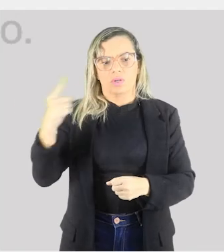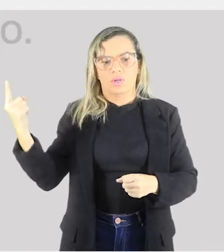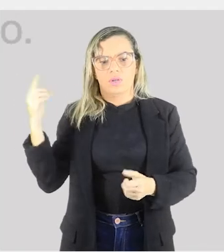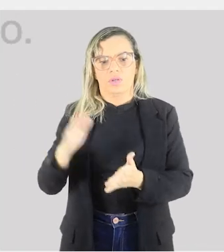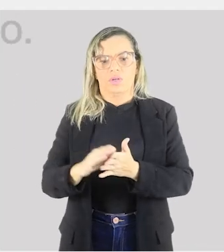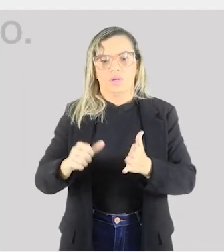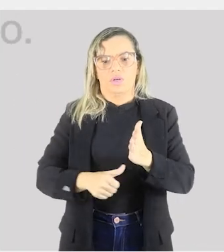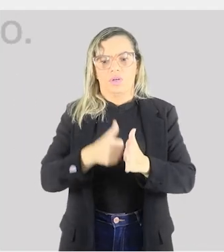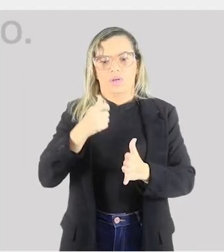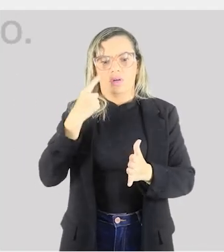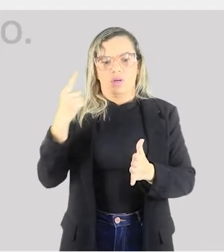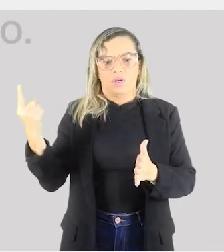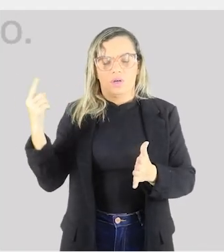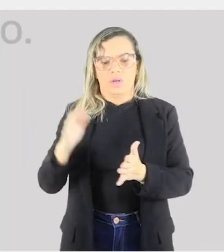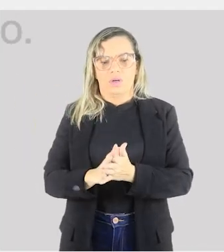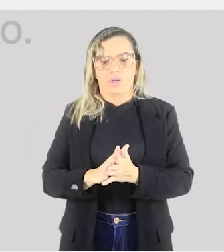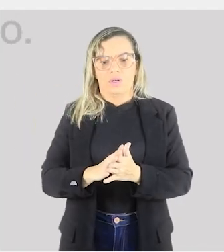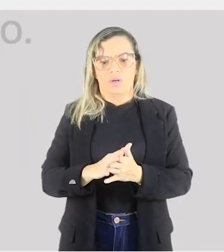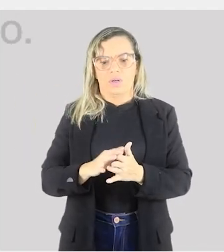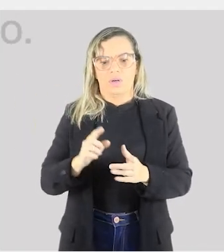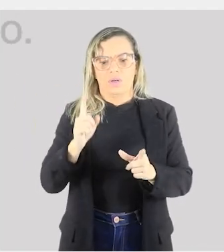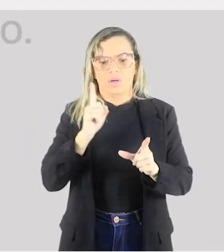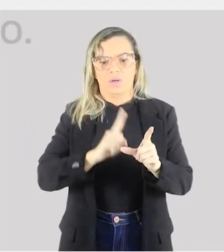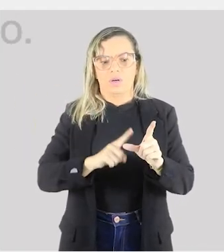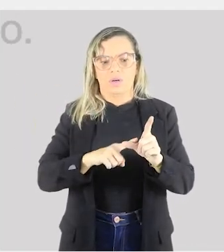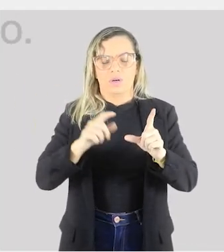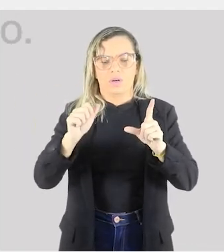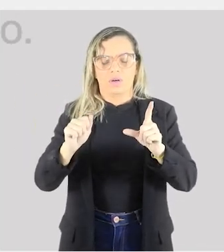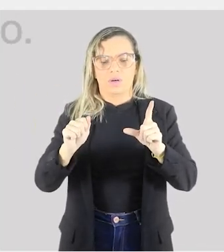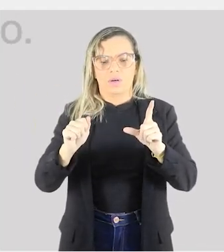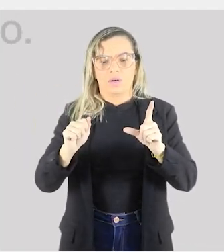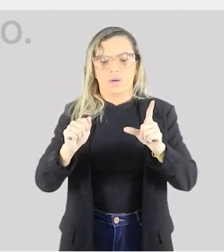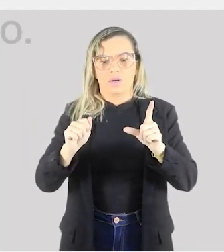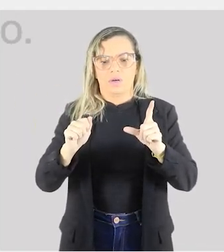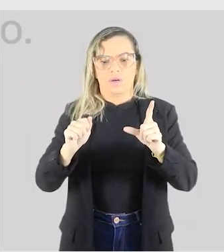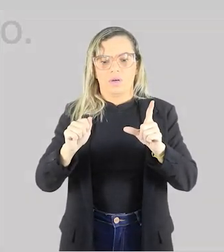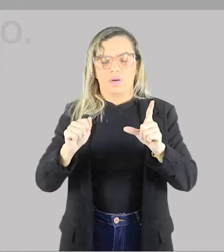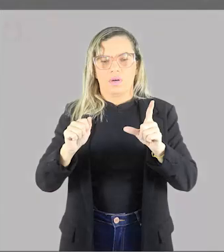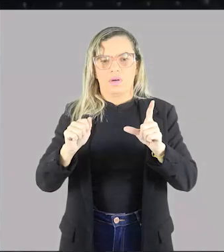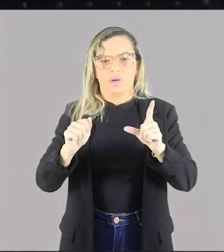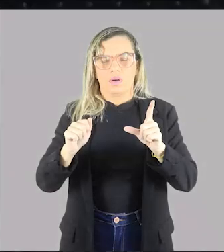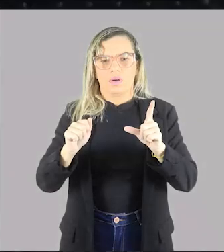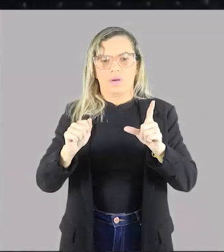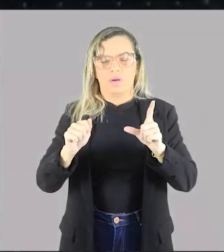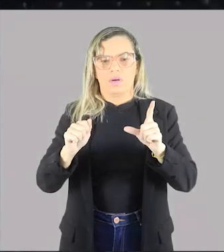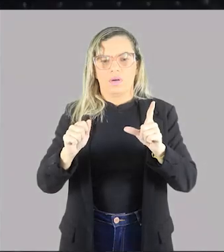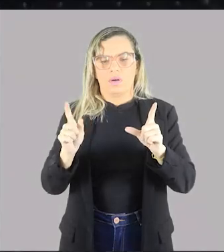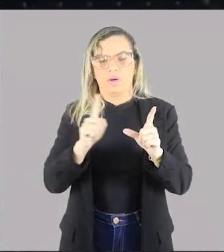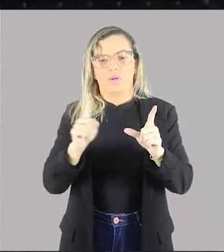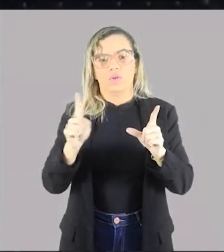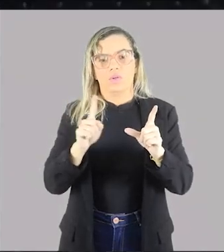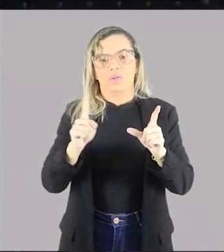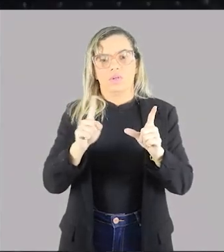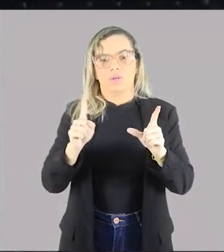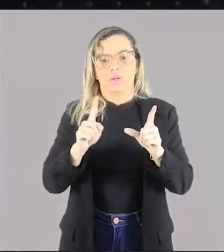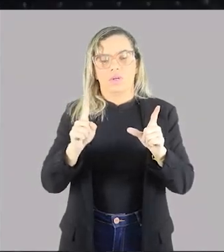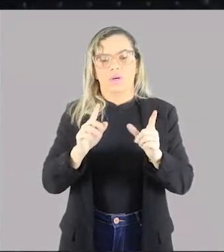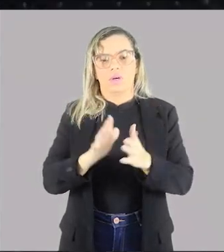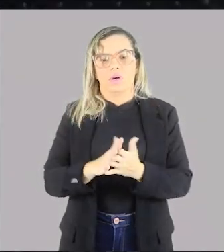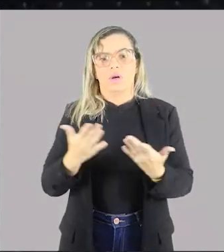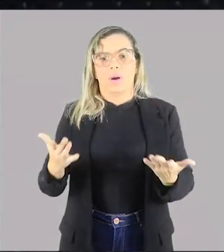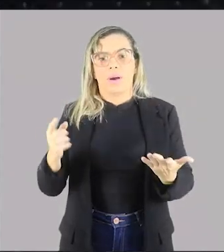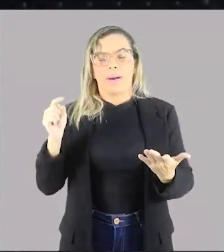só pode ser demitido após decisão judicial transitada em julgado. De maneira nenhuma. Não estamos falando aqui de